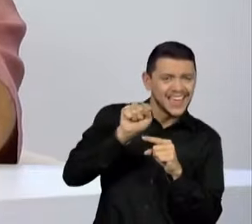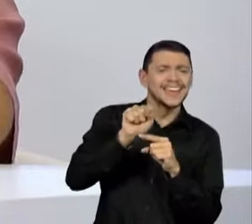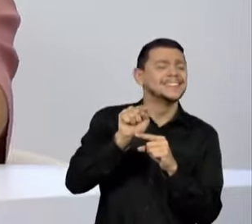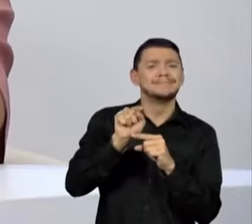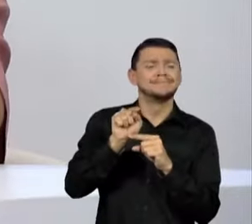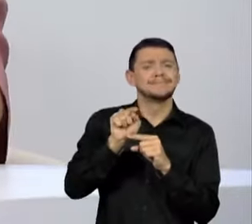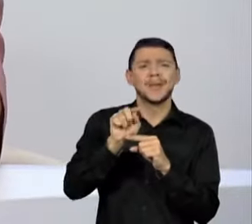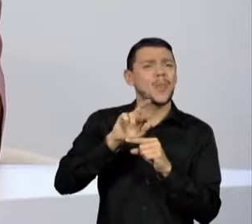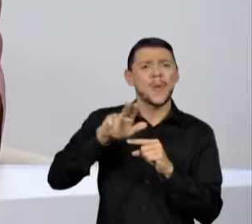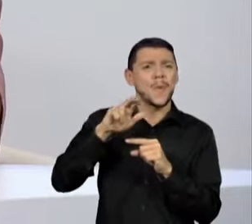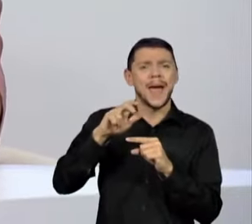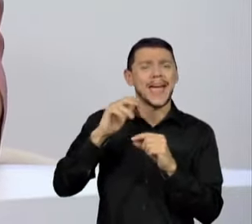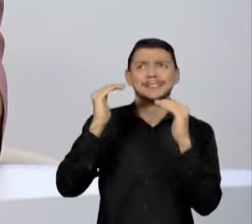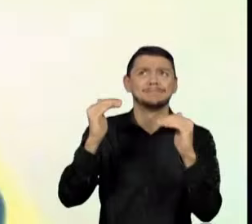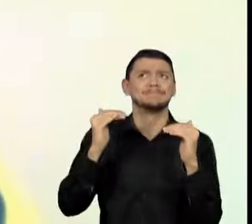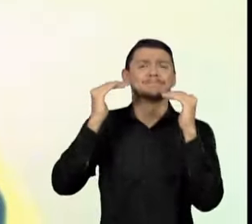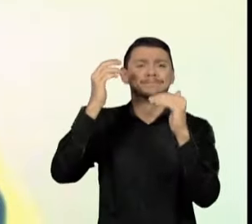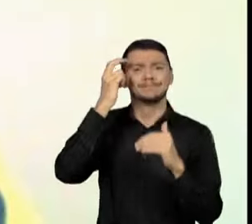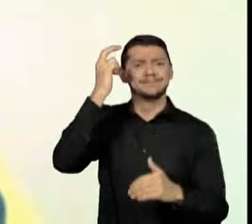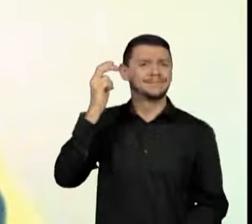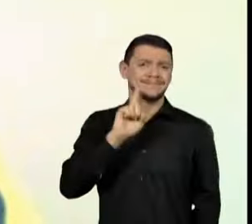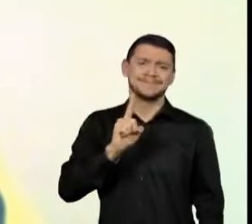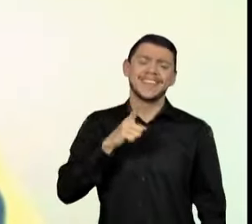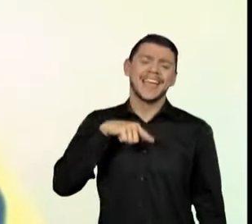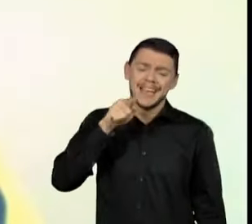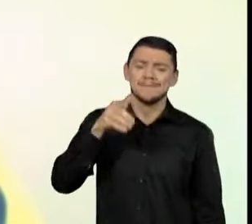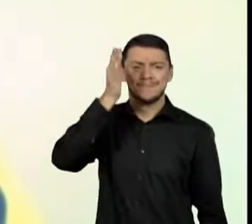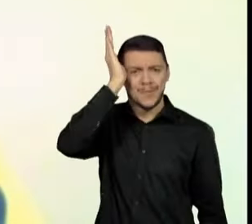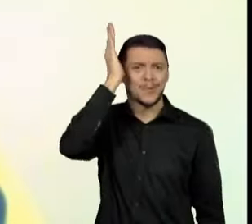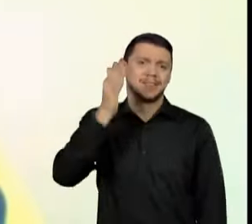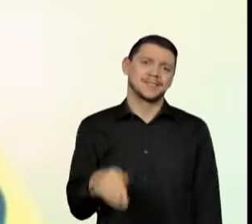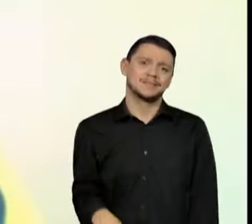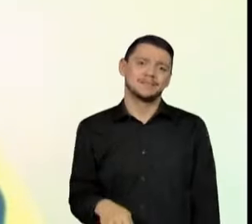burra, porque no sentido